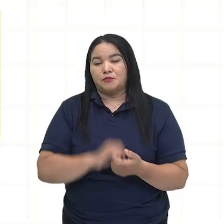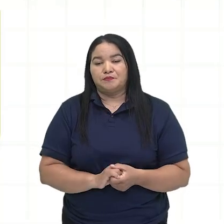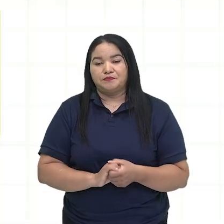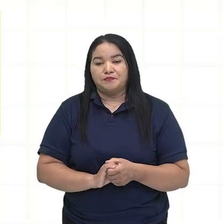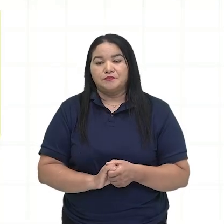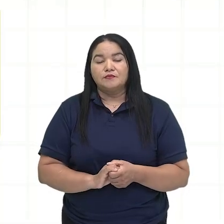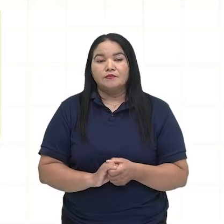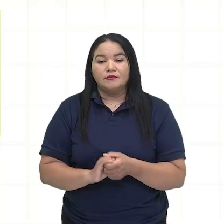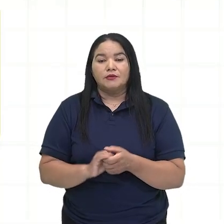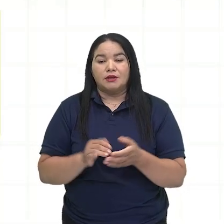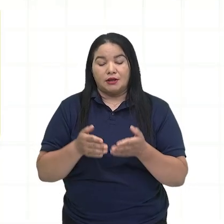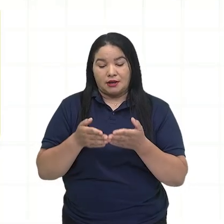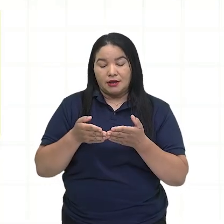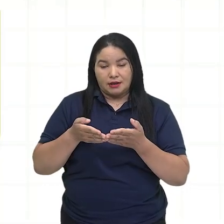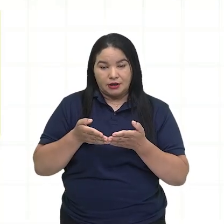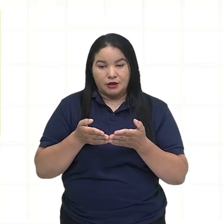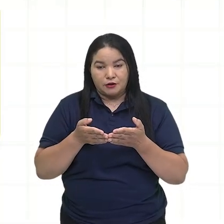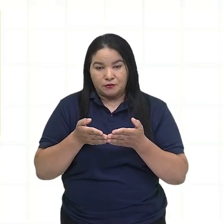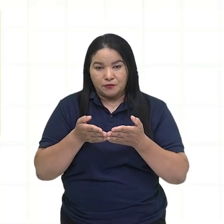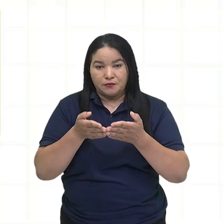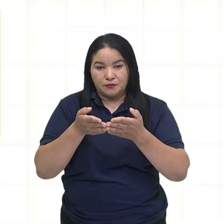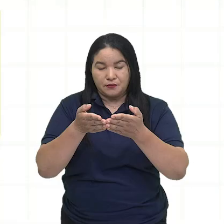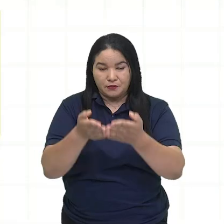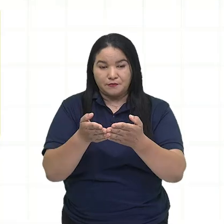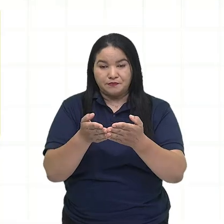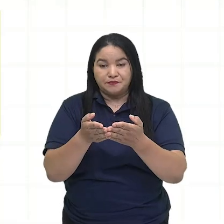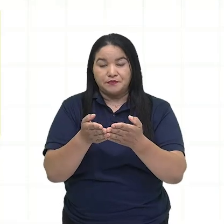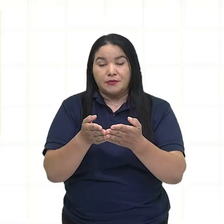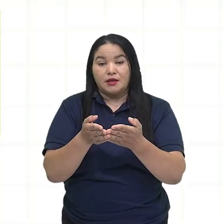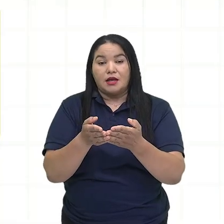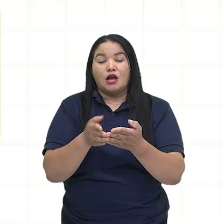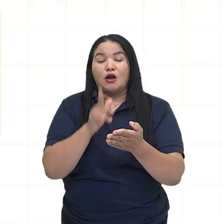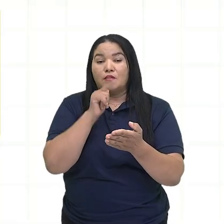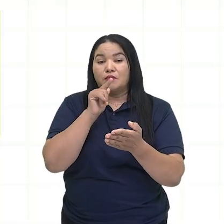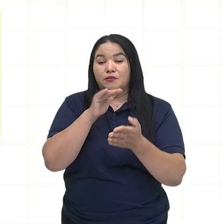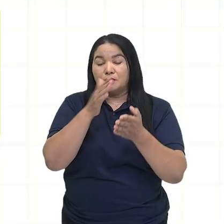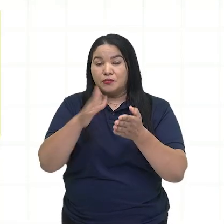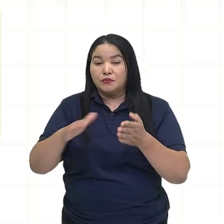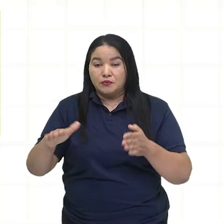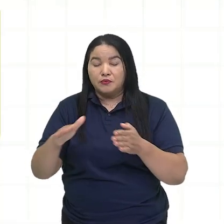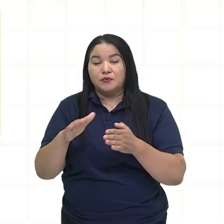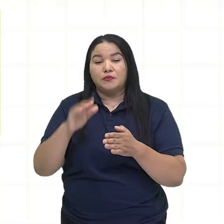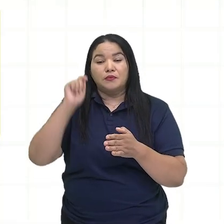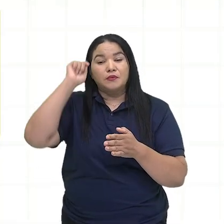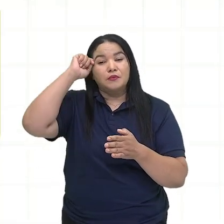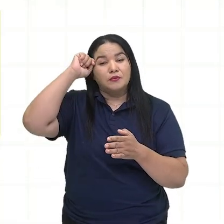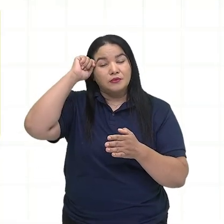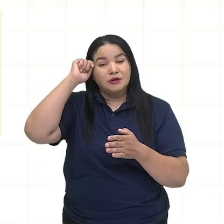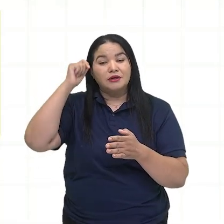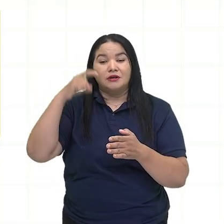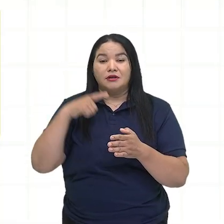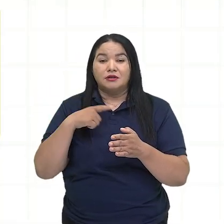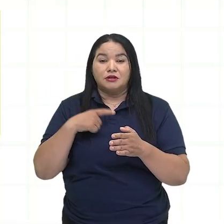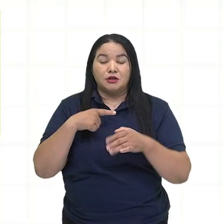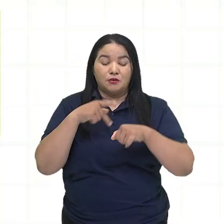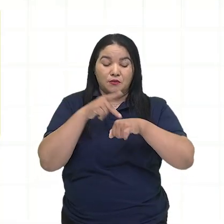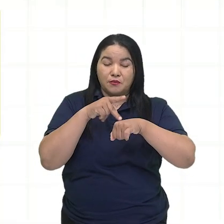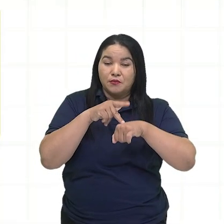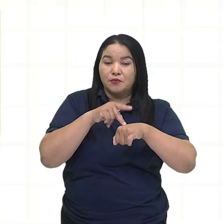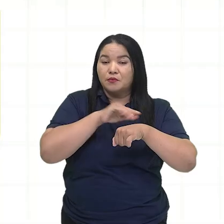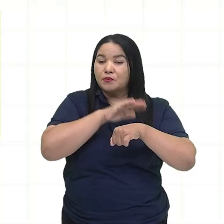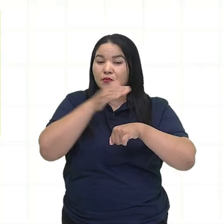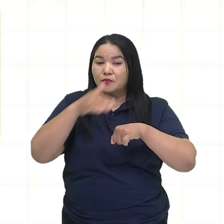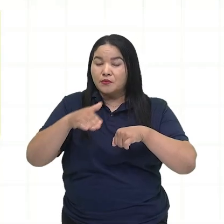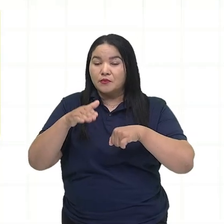vai subindo aqui para o Rio Negro, você encontra barreiras, né? Você encontra rochas, você